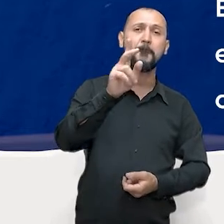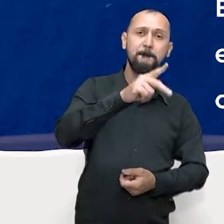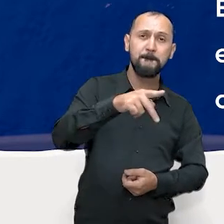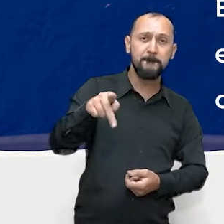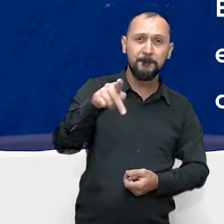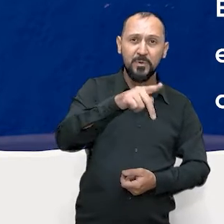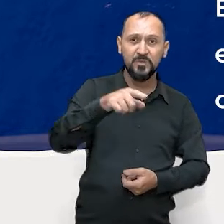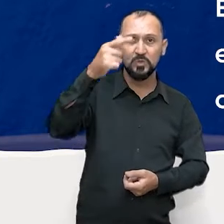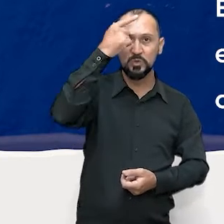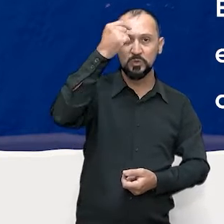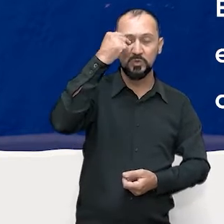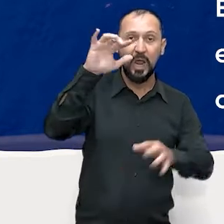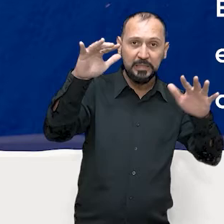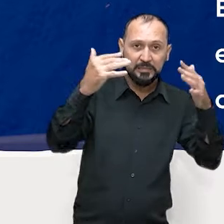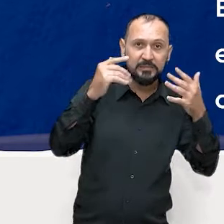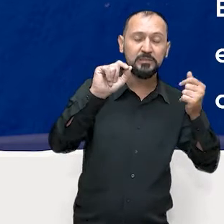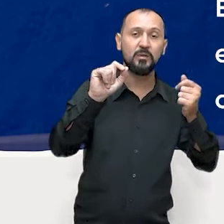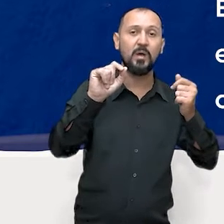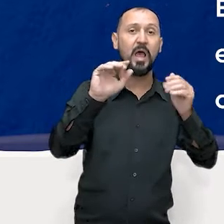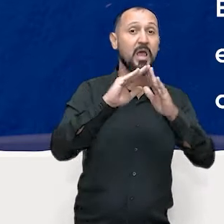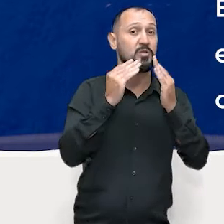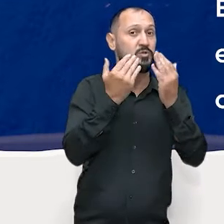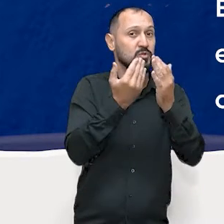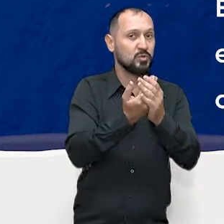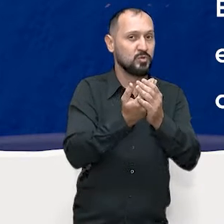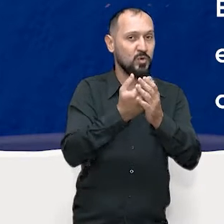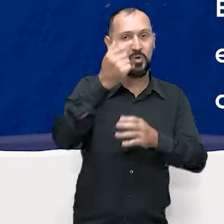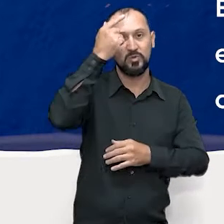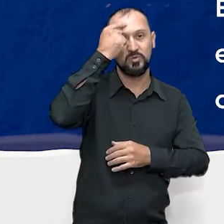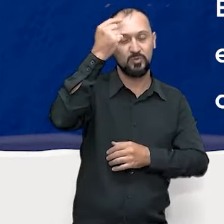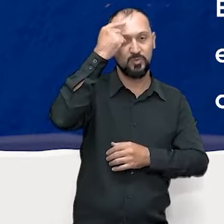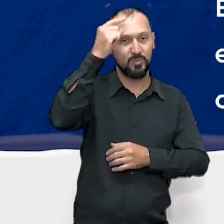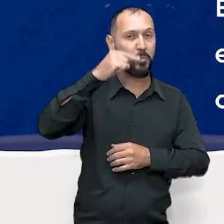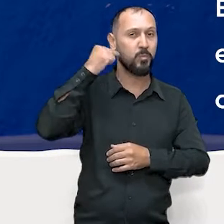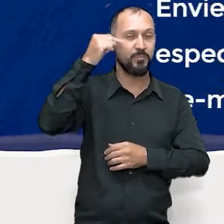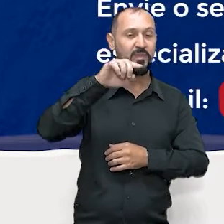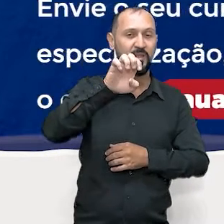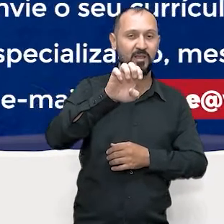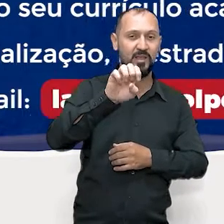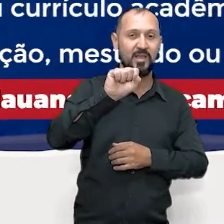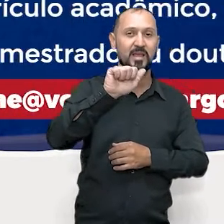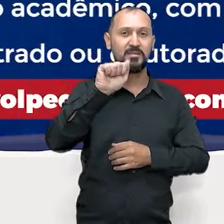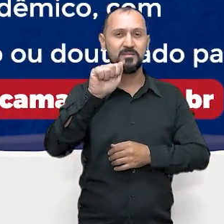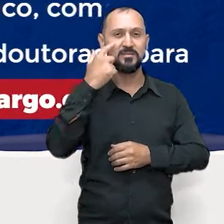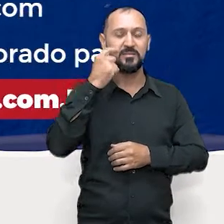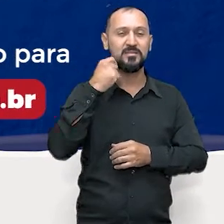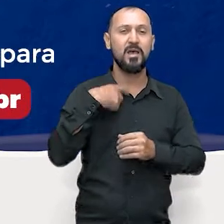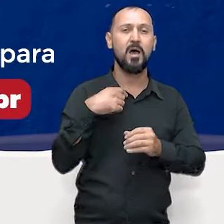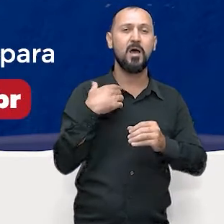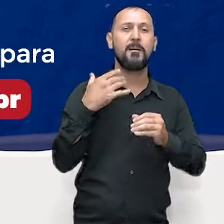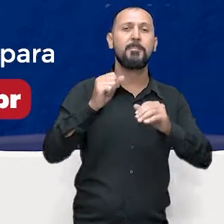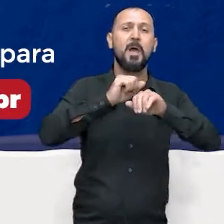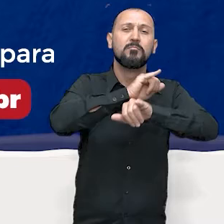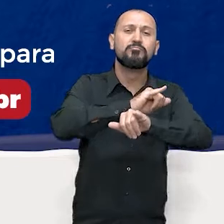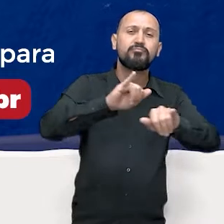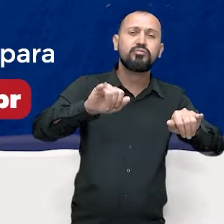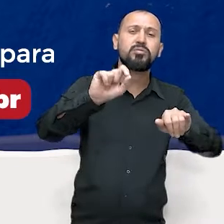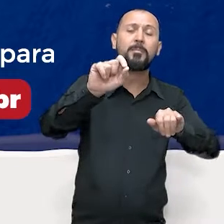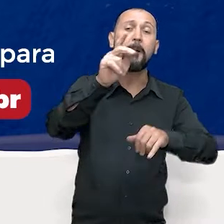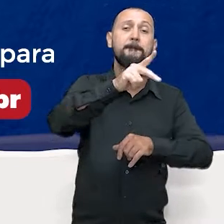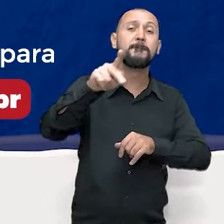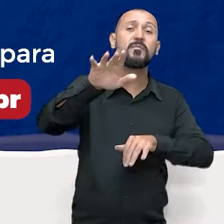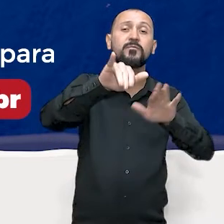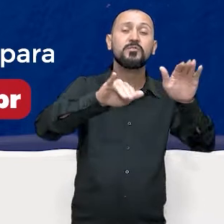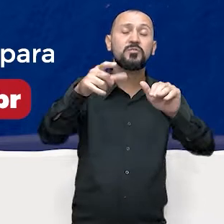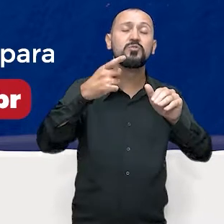Atenção, professores universitários! A Escola Superior de Advocacia, ESA, publicou uma convocação de professores